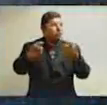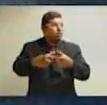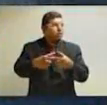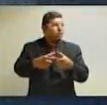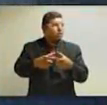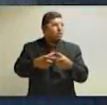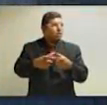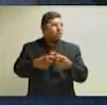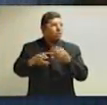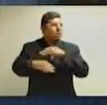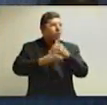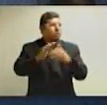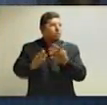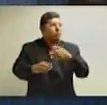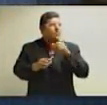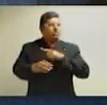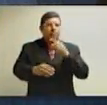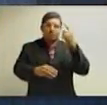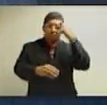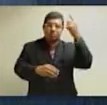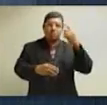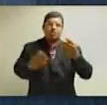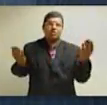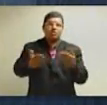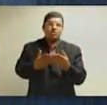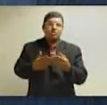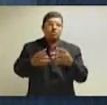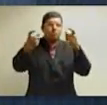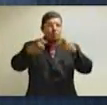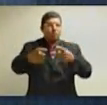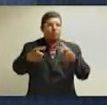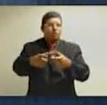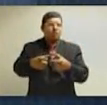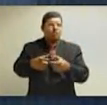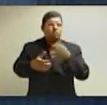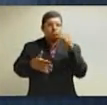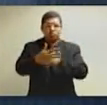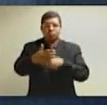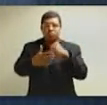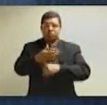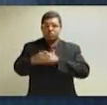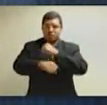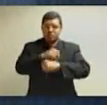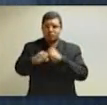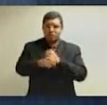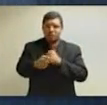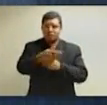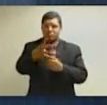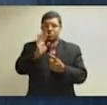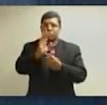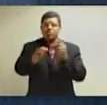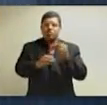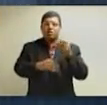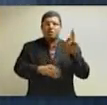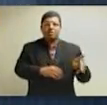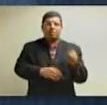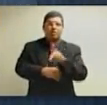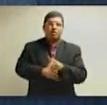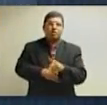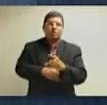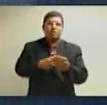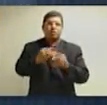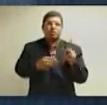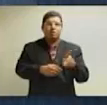era completamente outro, e vocês devem lembrar. O ambiente daquela luta de 2004 foi que professores